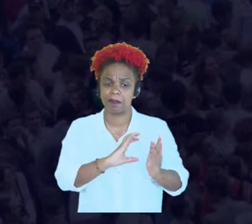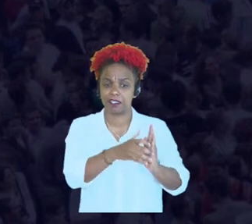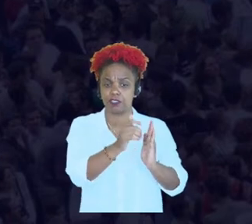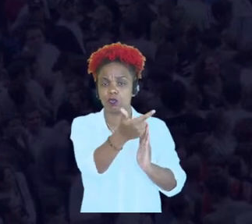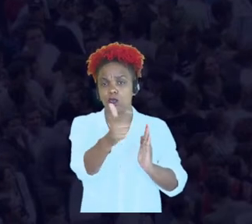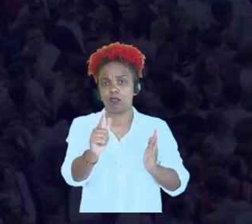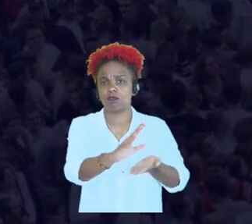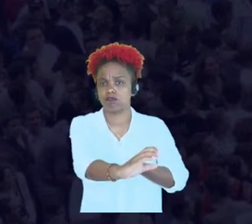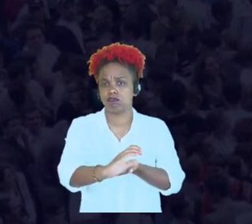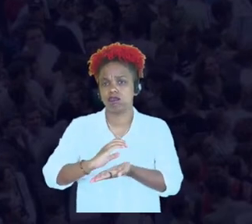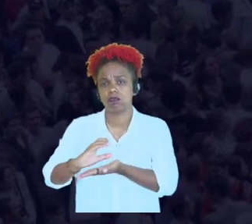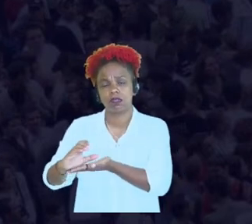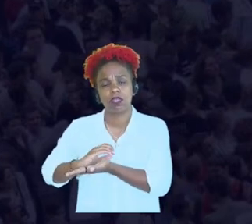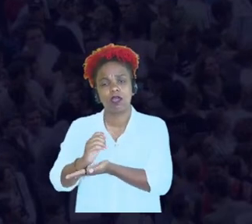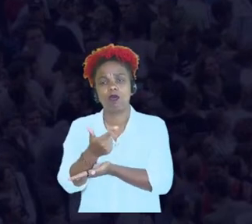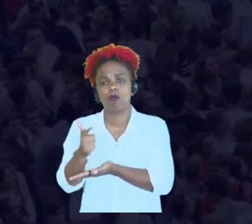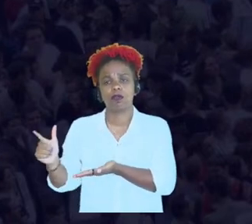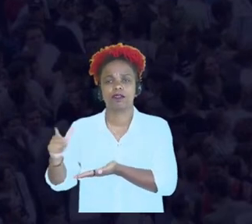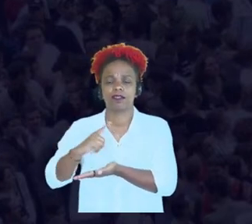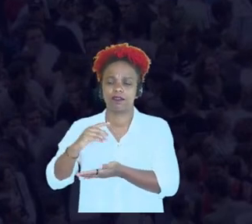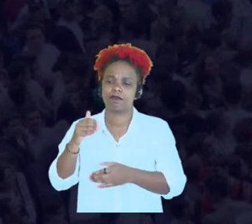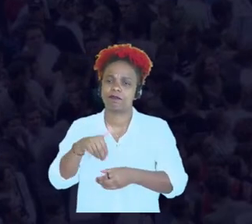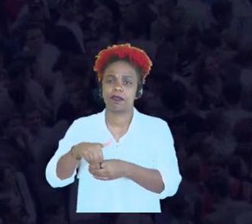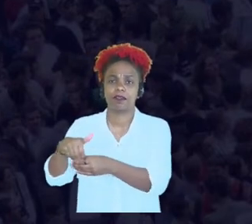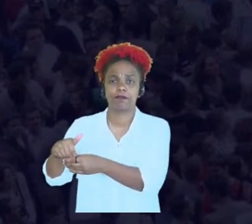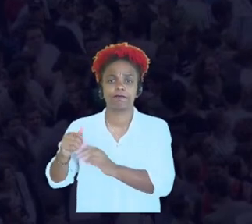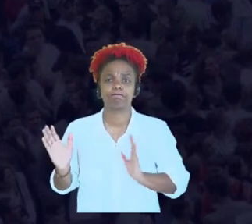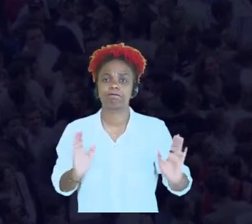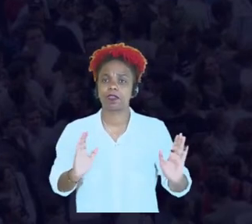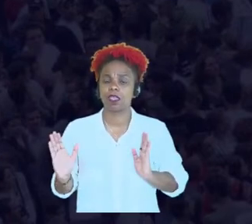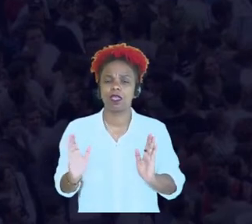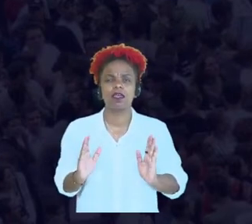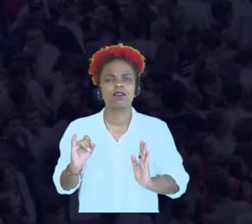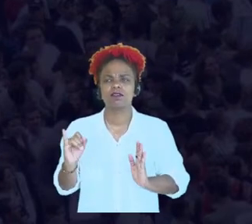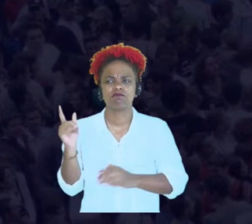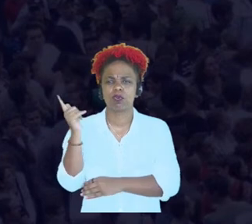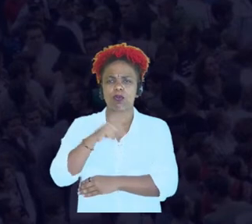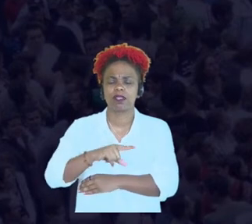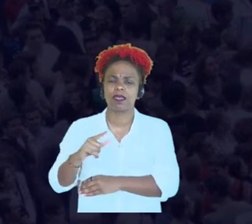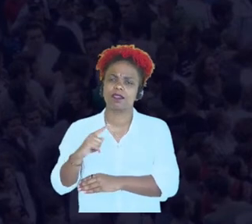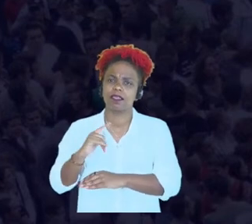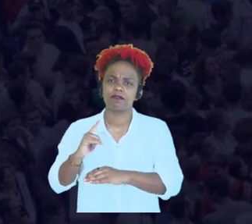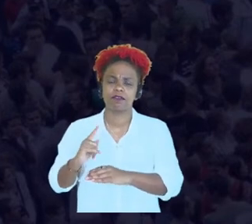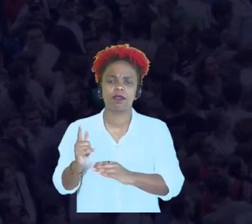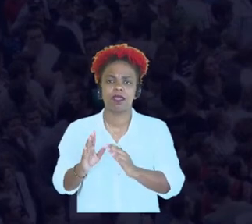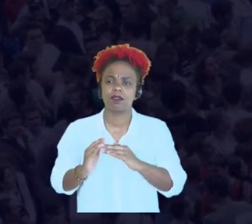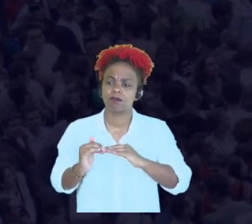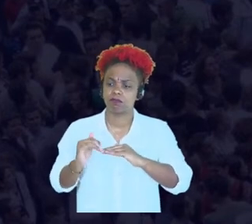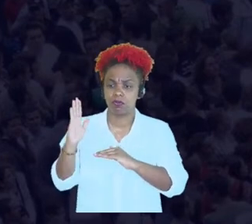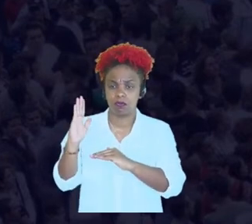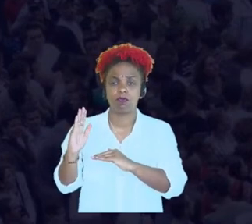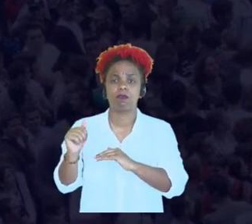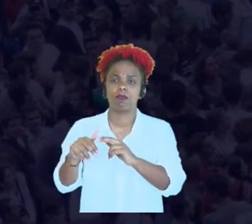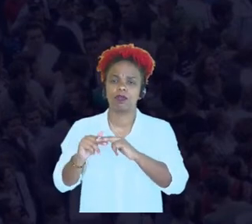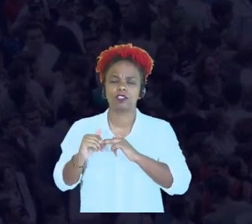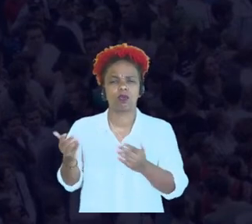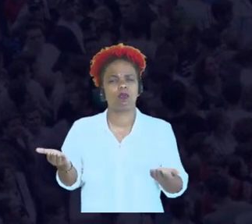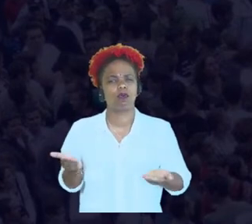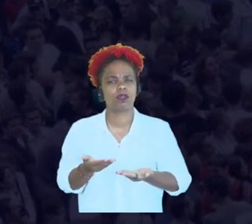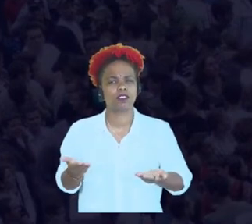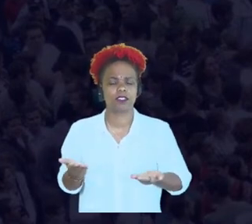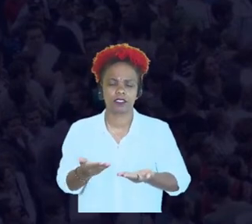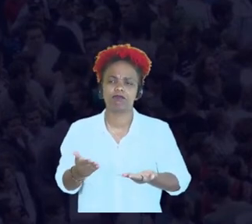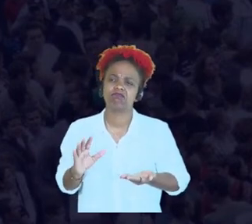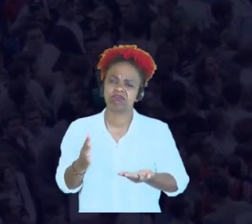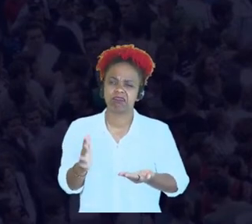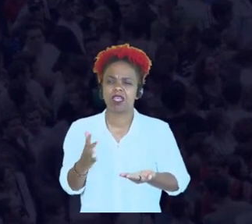na próxima legislatura. Então, aqueles partidos que não alcançarem esse mínimo, esse ano foi de 11